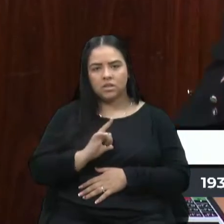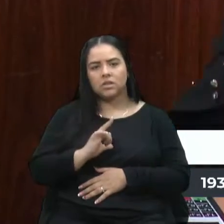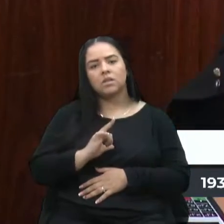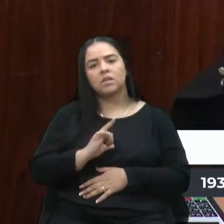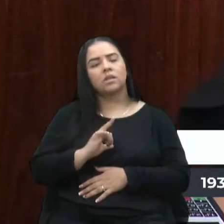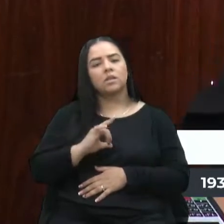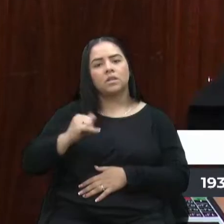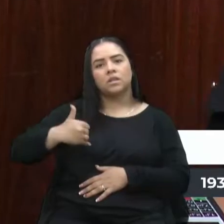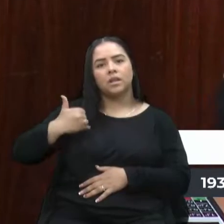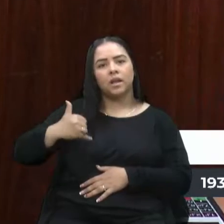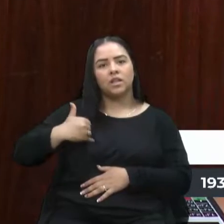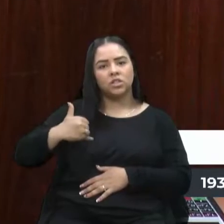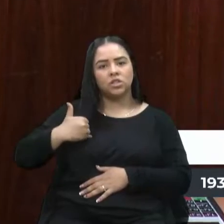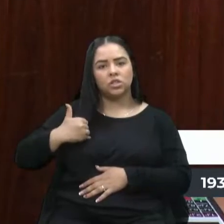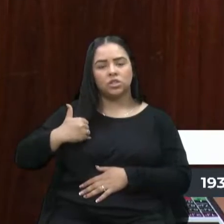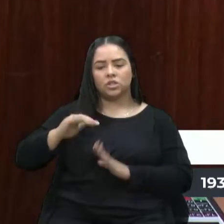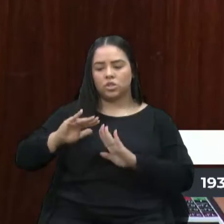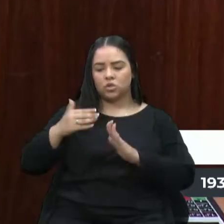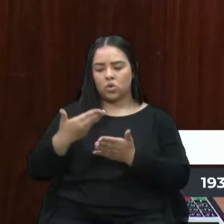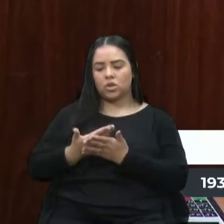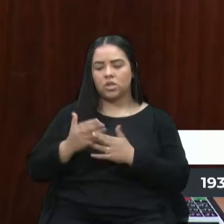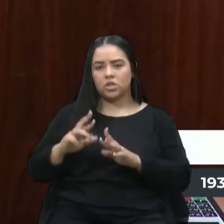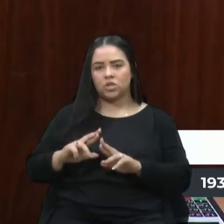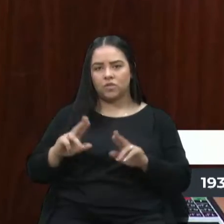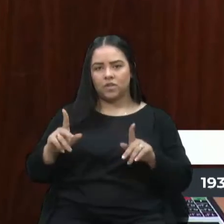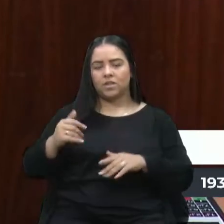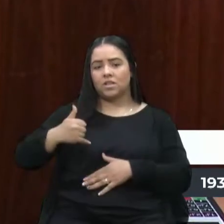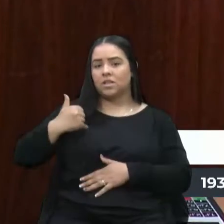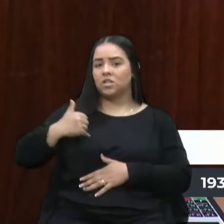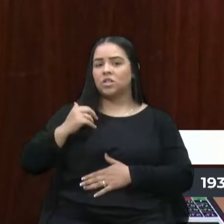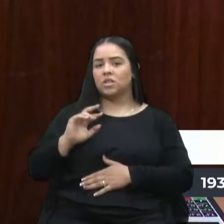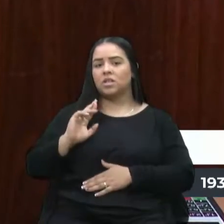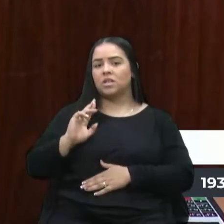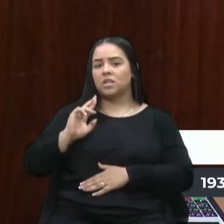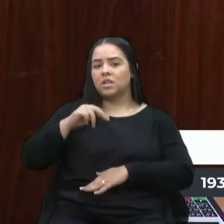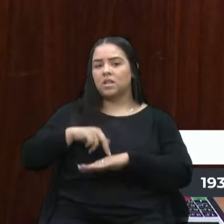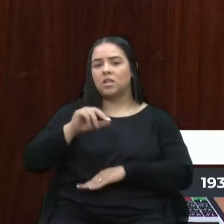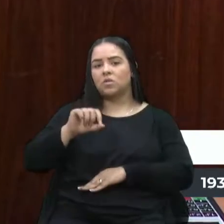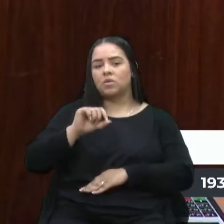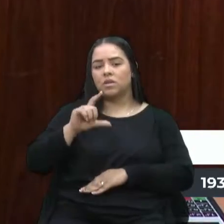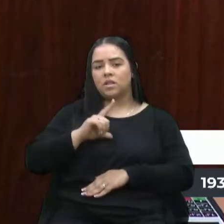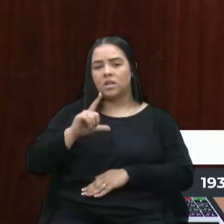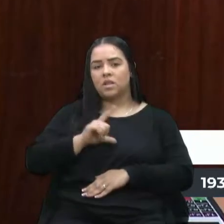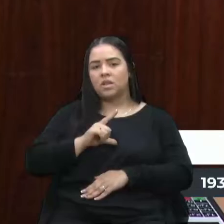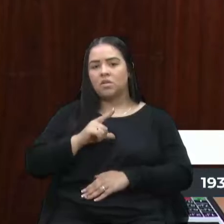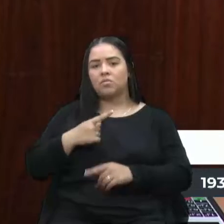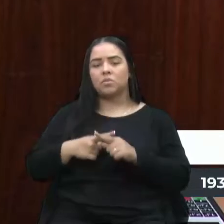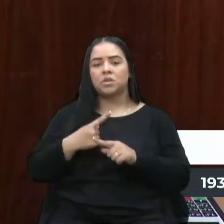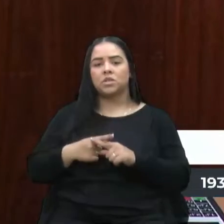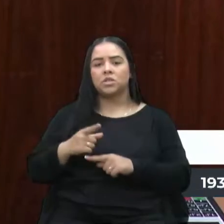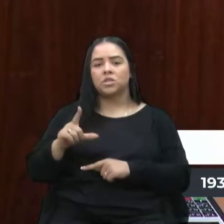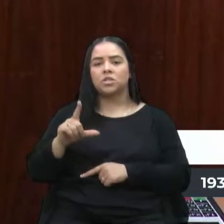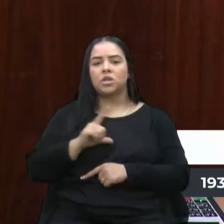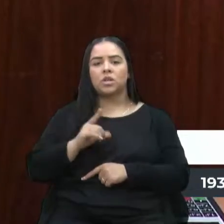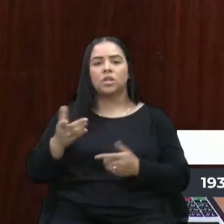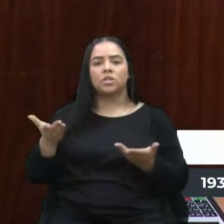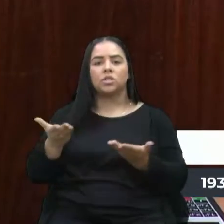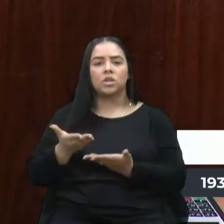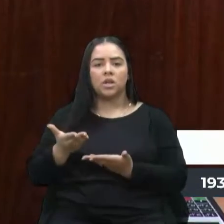escolar diferente da tua idade real já é uma vulnerabilidade porque tu já tá com